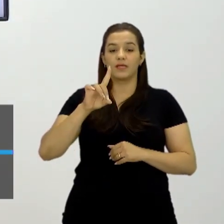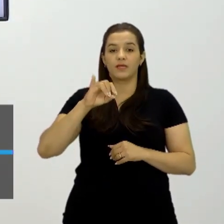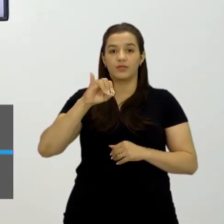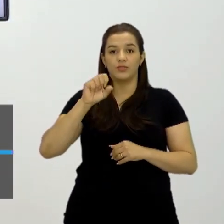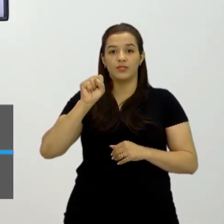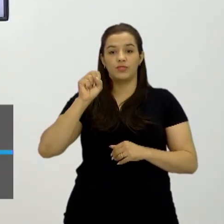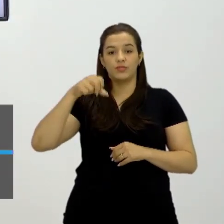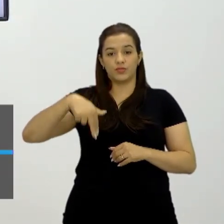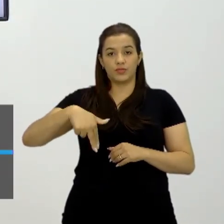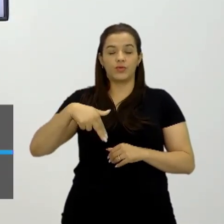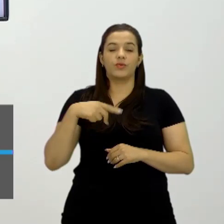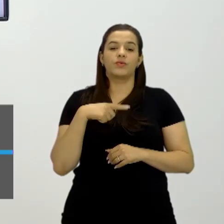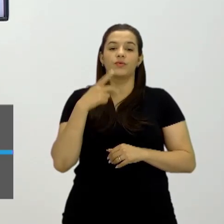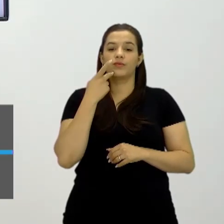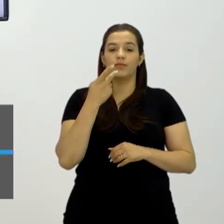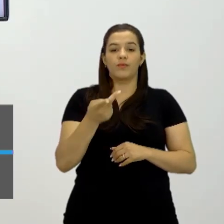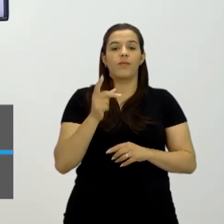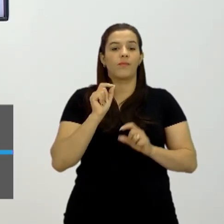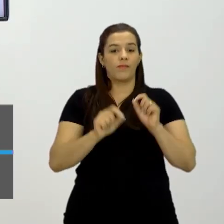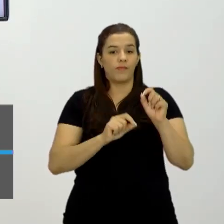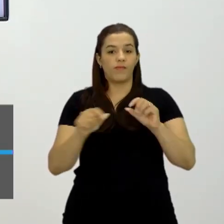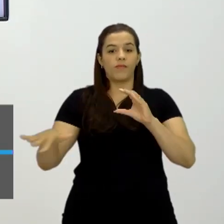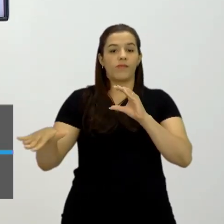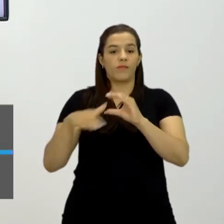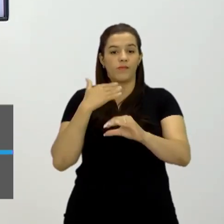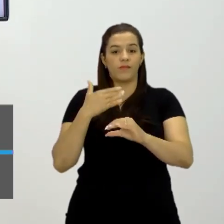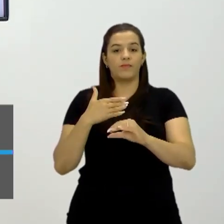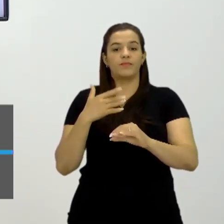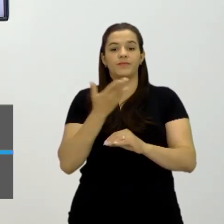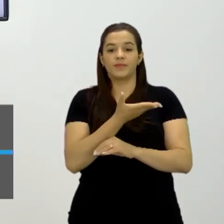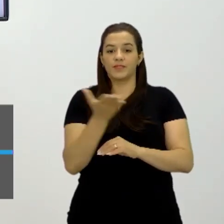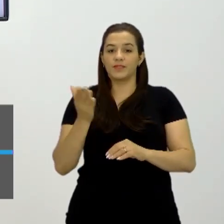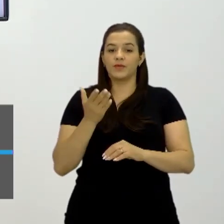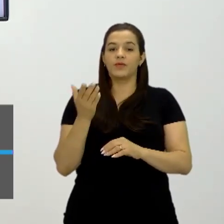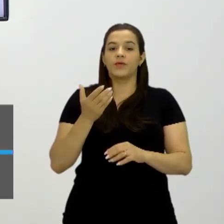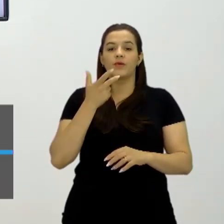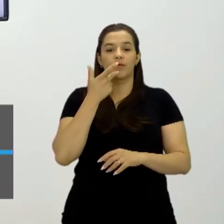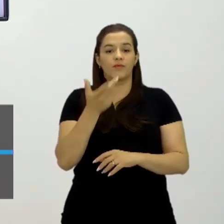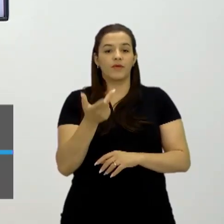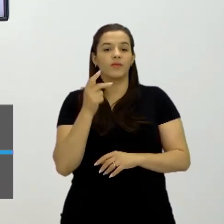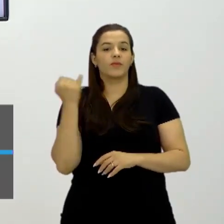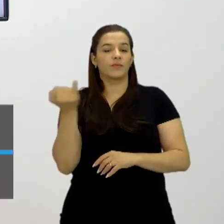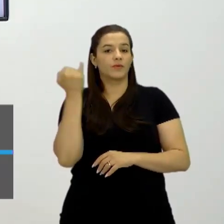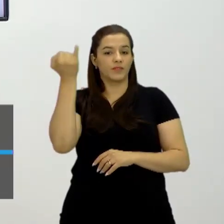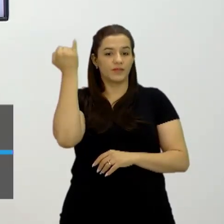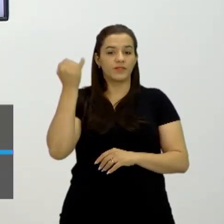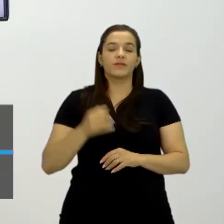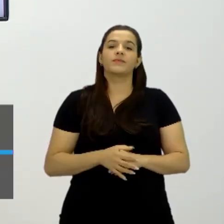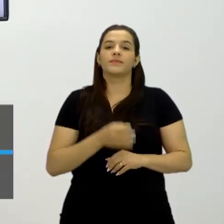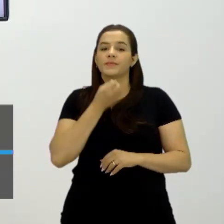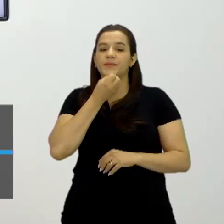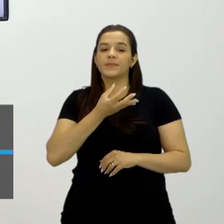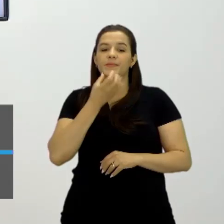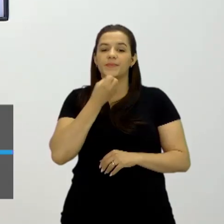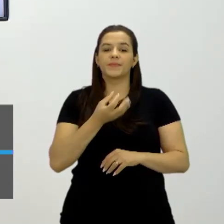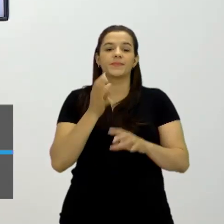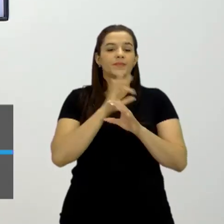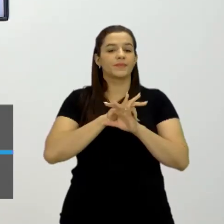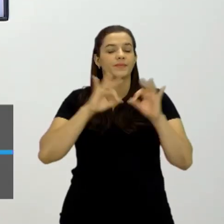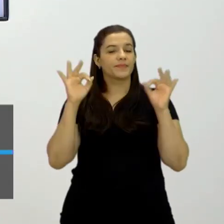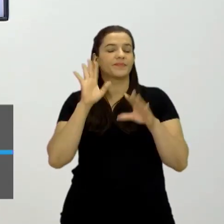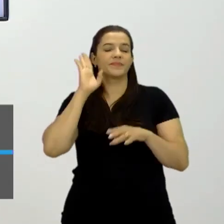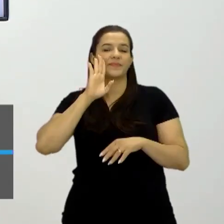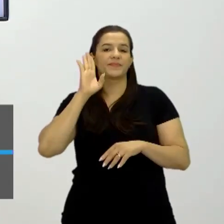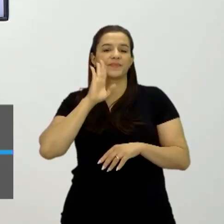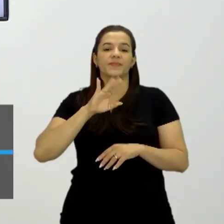aqui, o professor João Paulino aqui, mandou pra gente um comentário relevante. Muito bom, muito bom. Adoro o João Paulino, muito